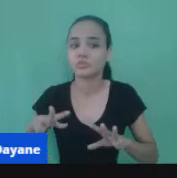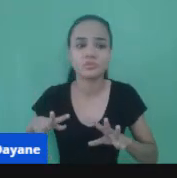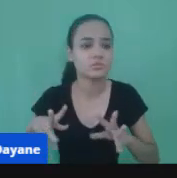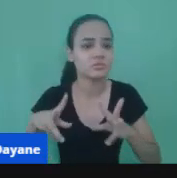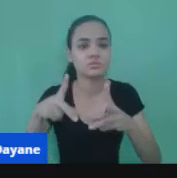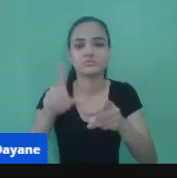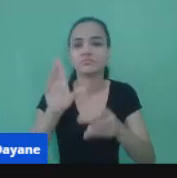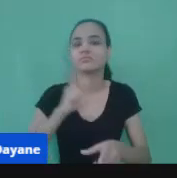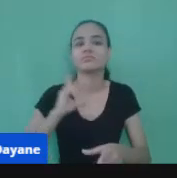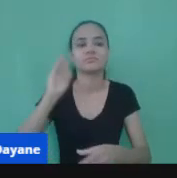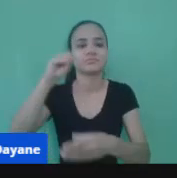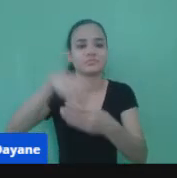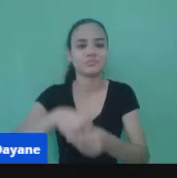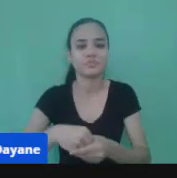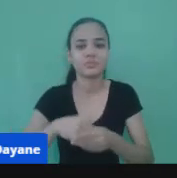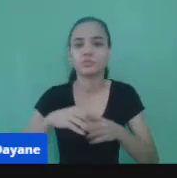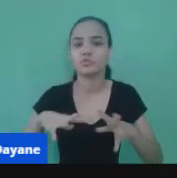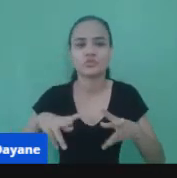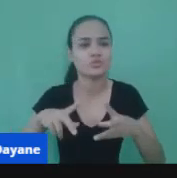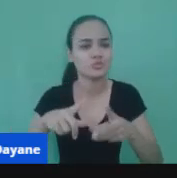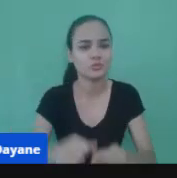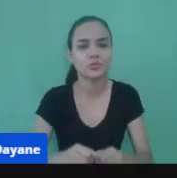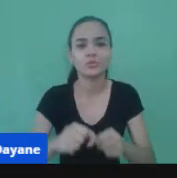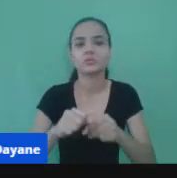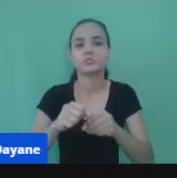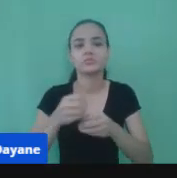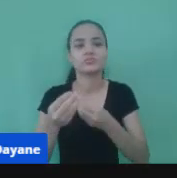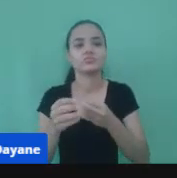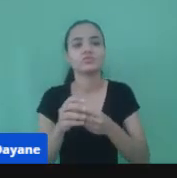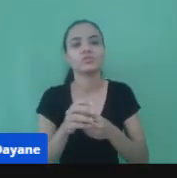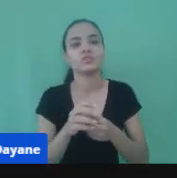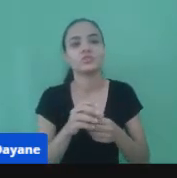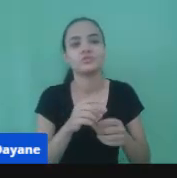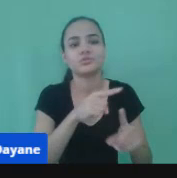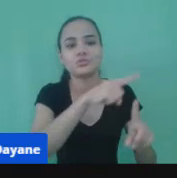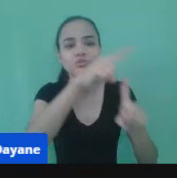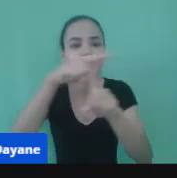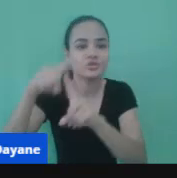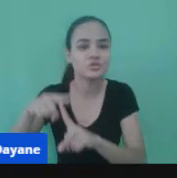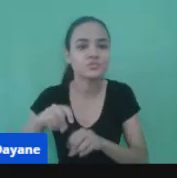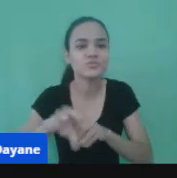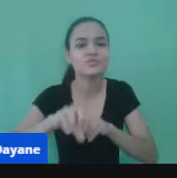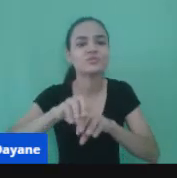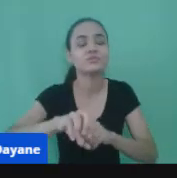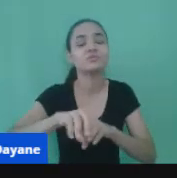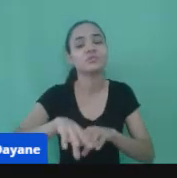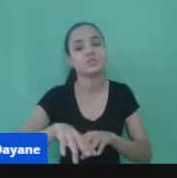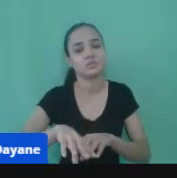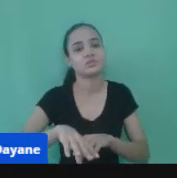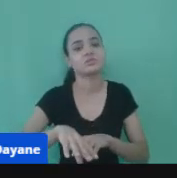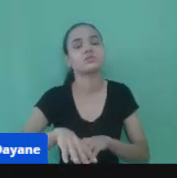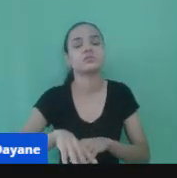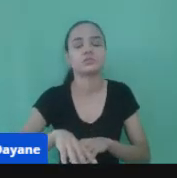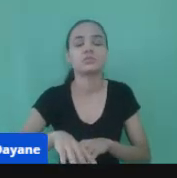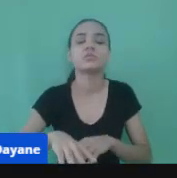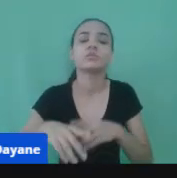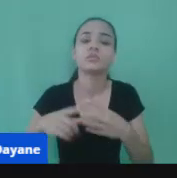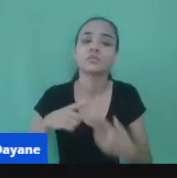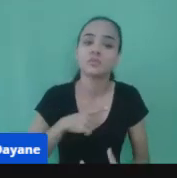própria sociedade, busca aí uma sociedade em que a gente possa manter,